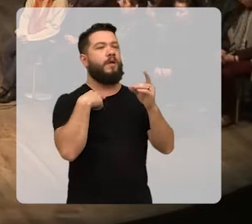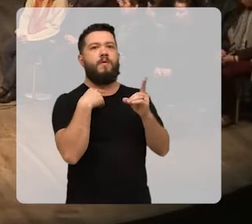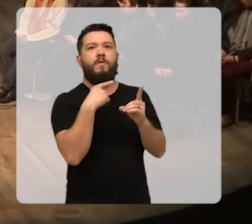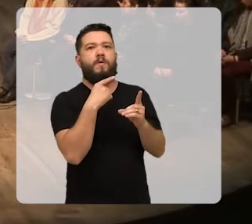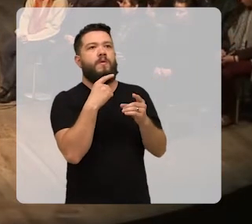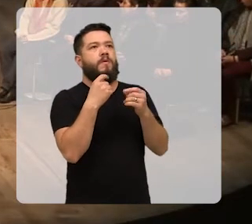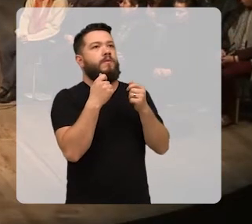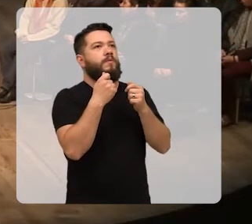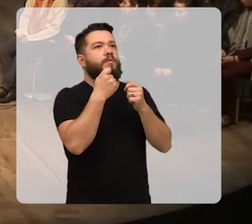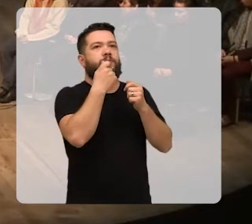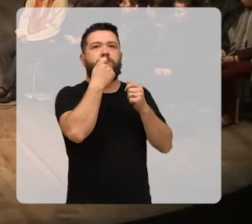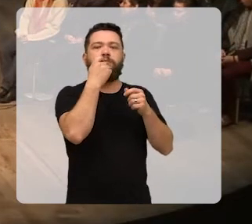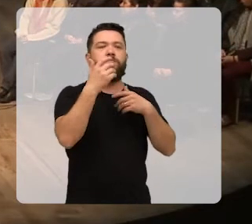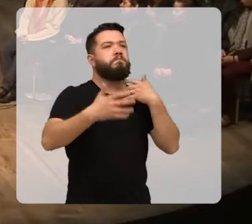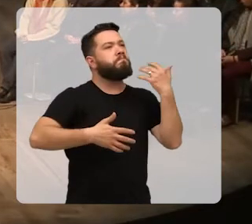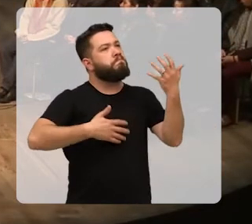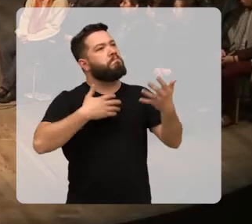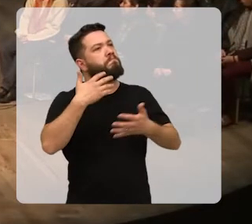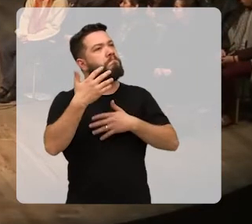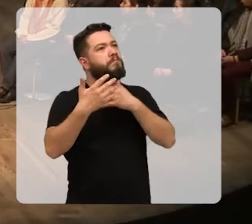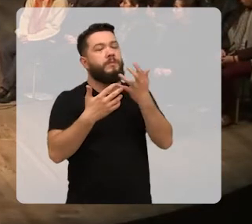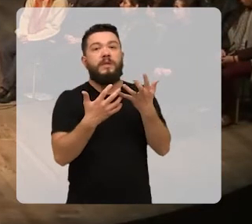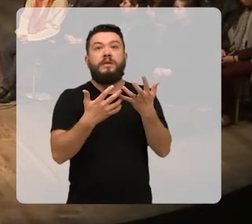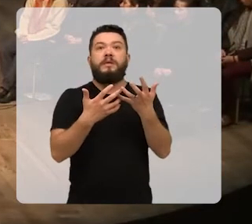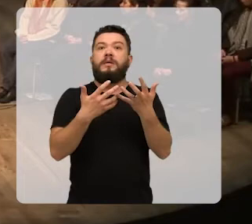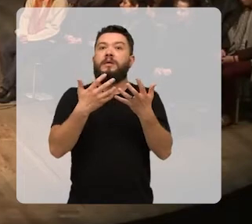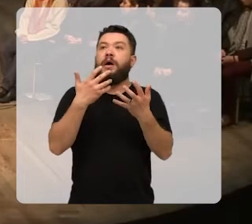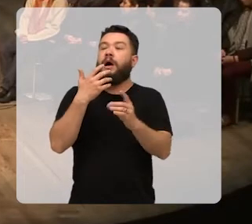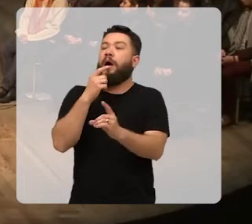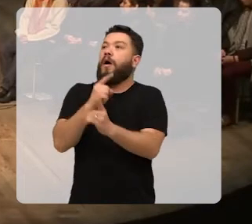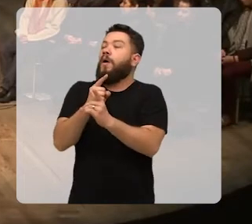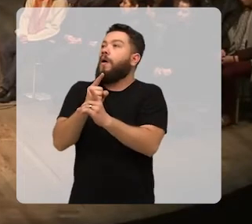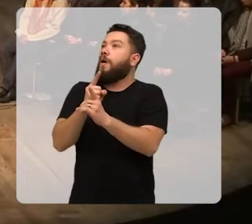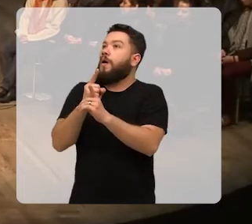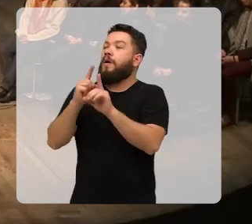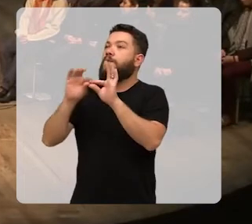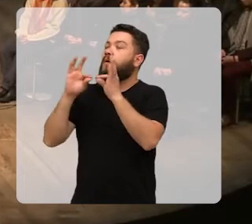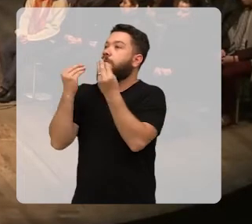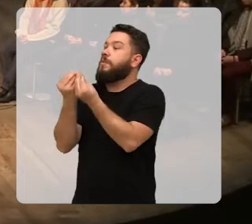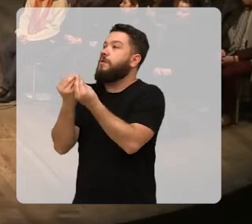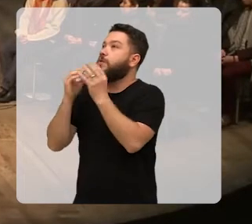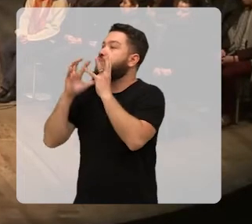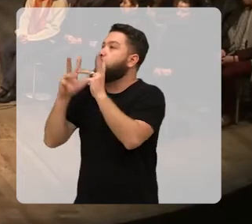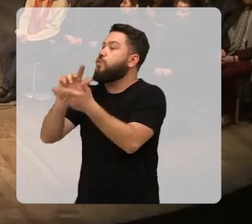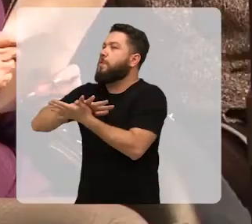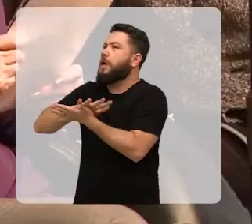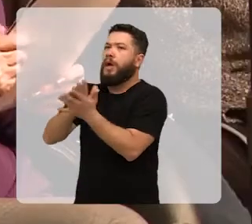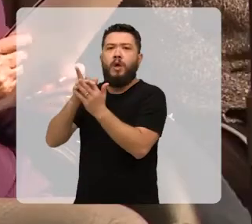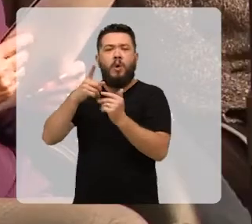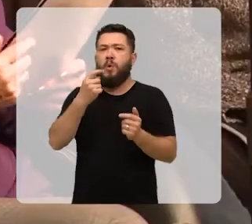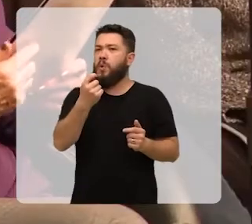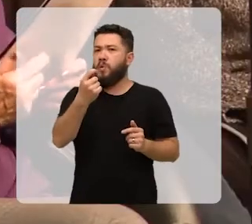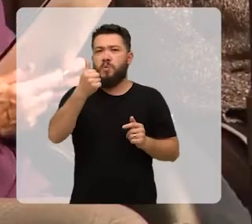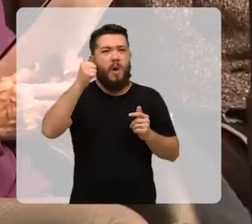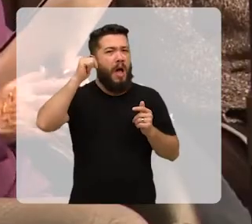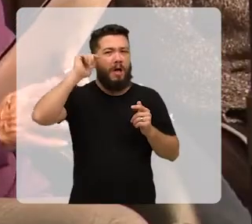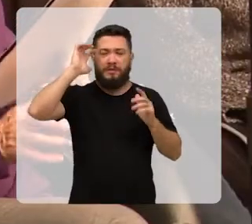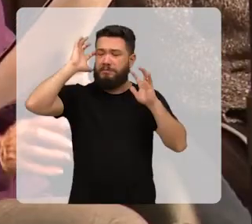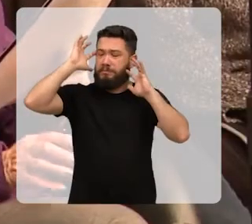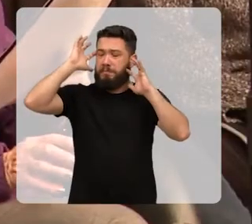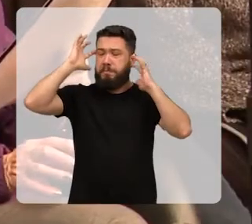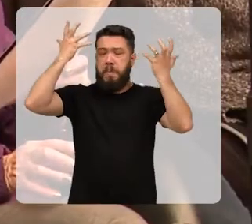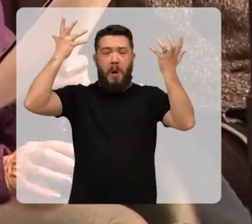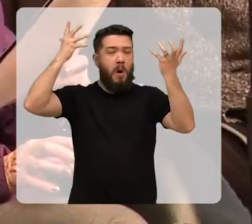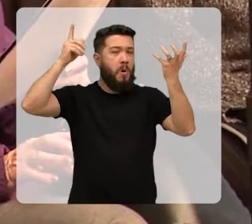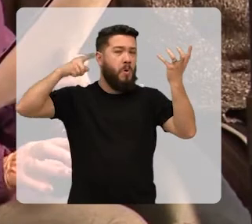sobreviveu e quase fiquei louca. Porém, em seguida realizei que a vida iria continuar do jeito